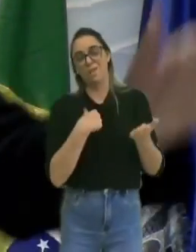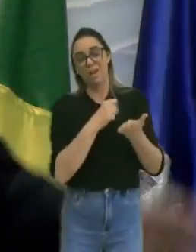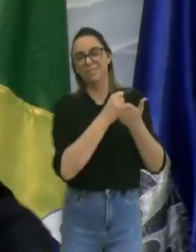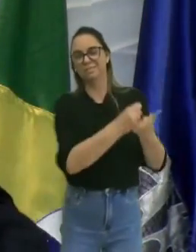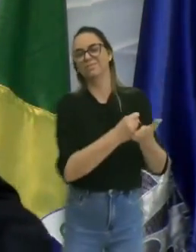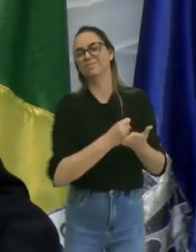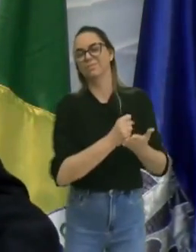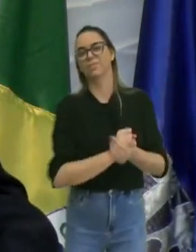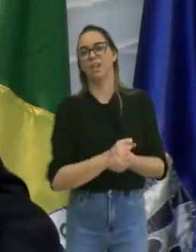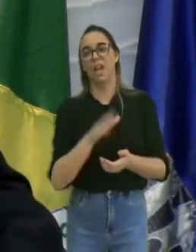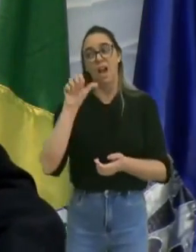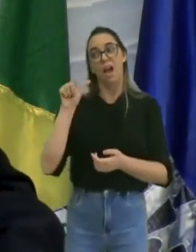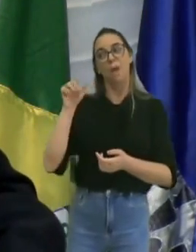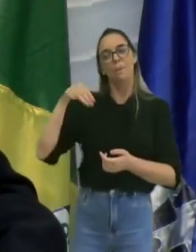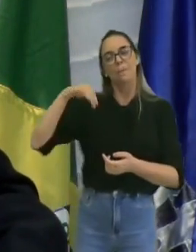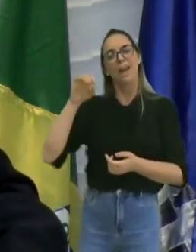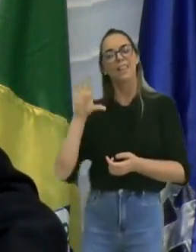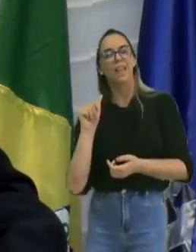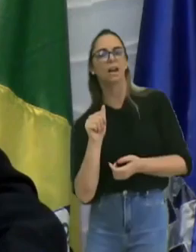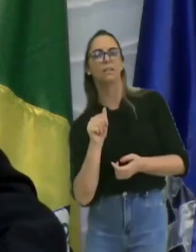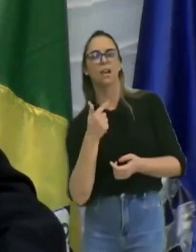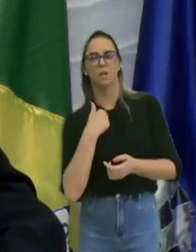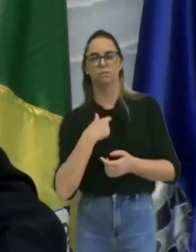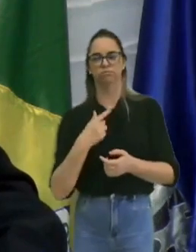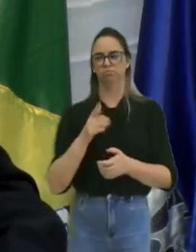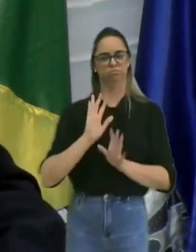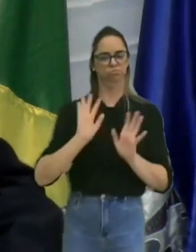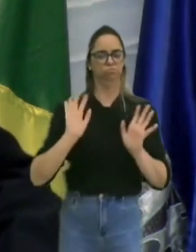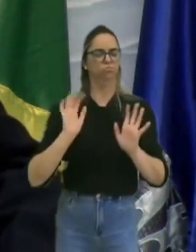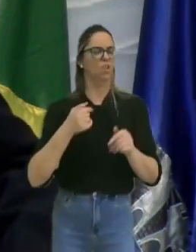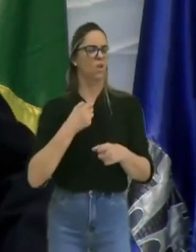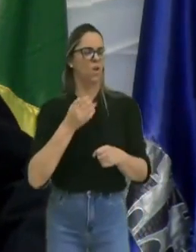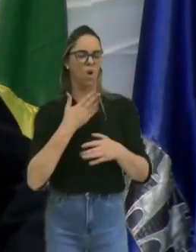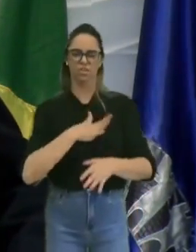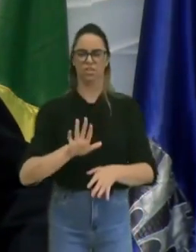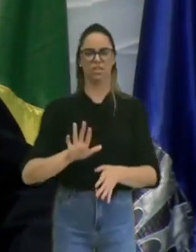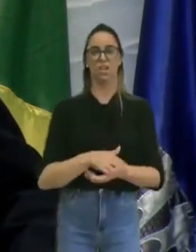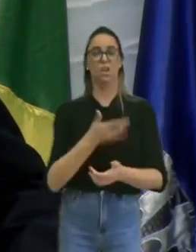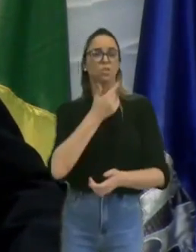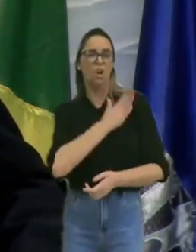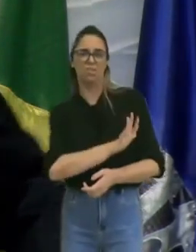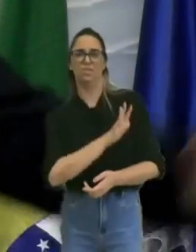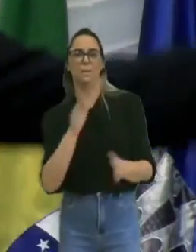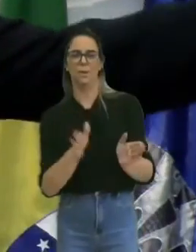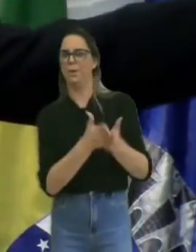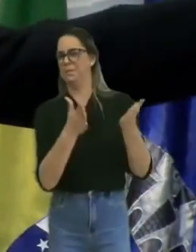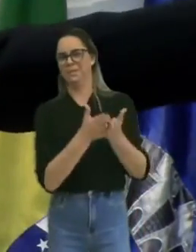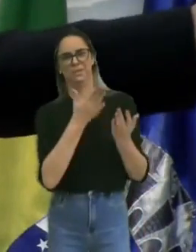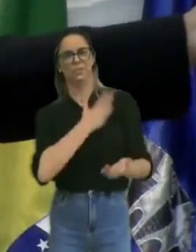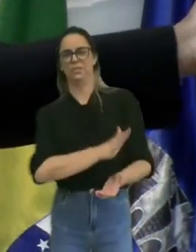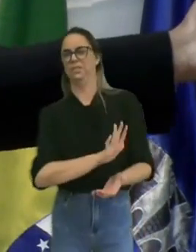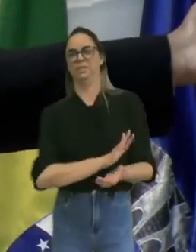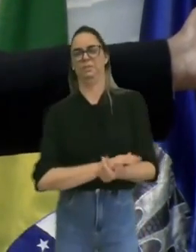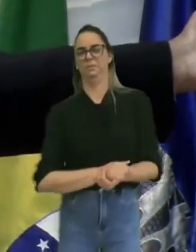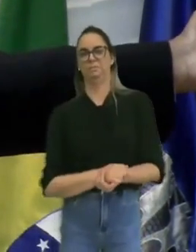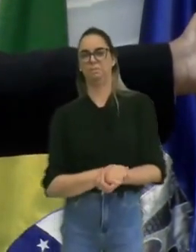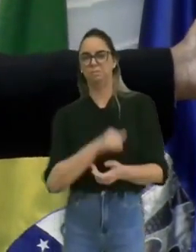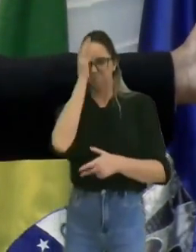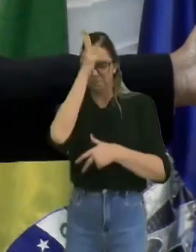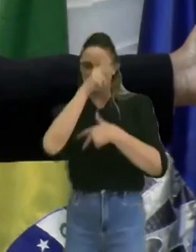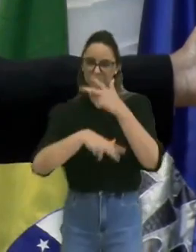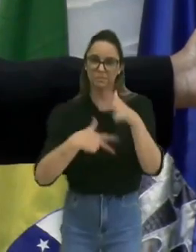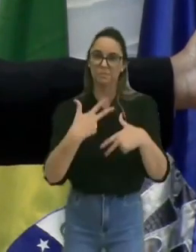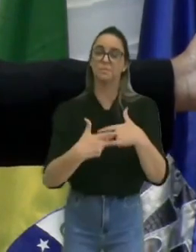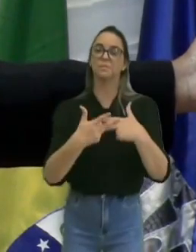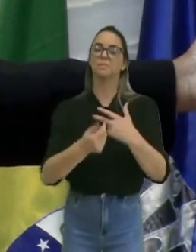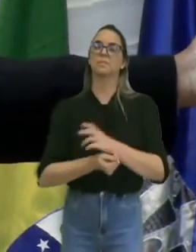desse Almeida aí, eu não defendo não, que só quer saber do seu umbigo. Que ele não gosta de pobre. Não quer gerar emprego para sua Betunda, o coronel